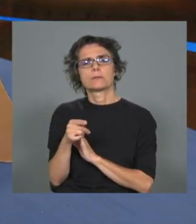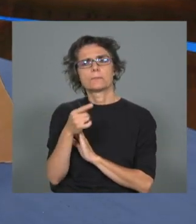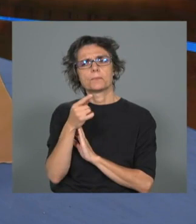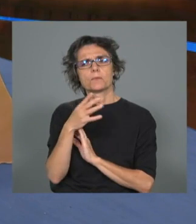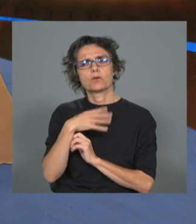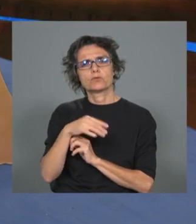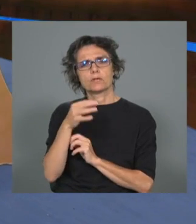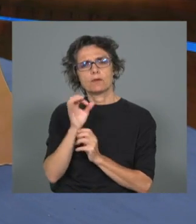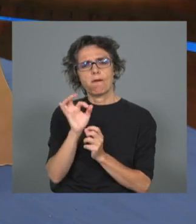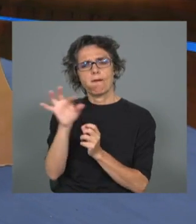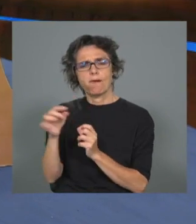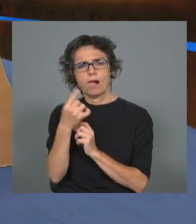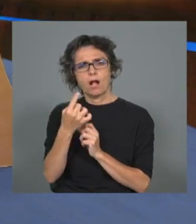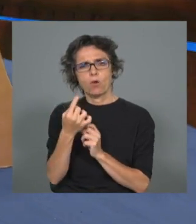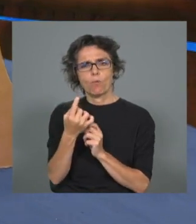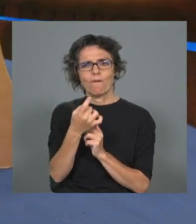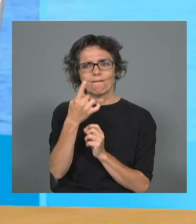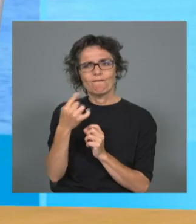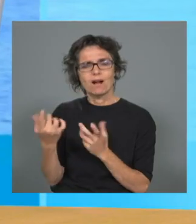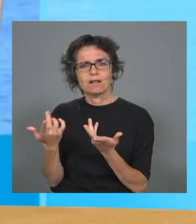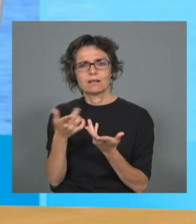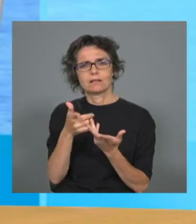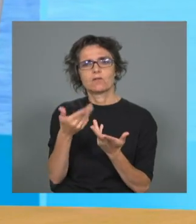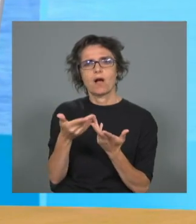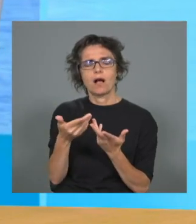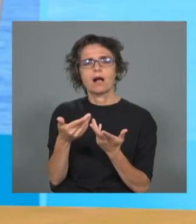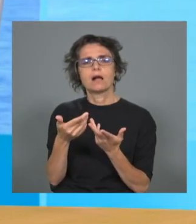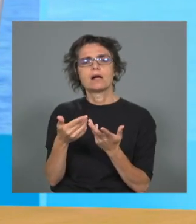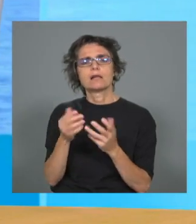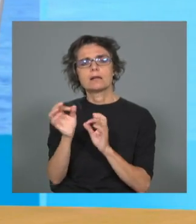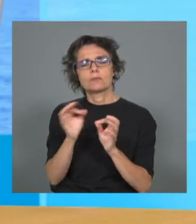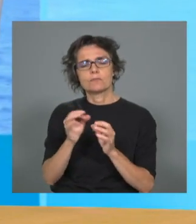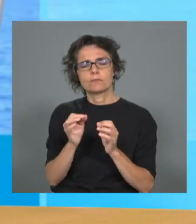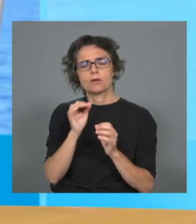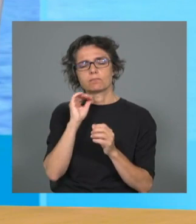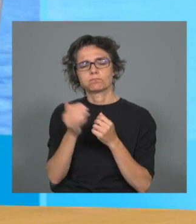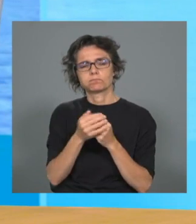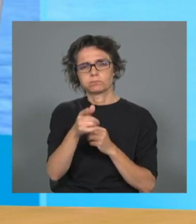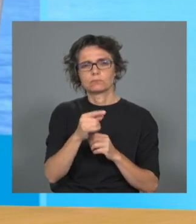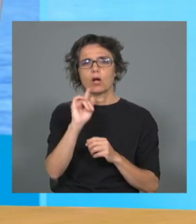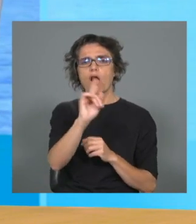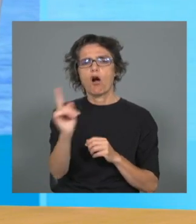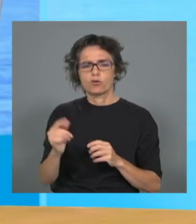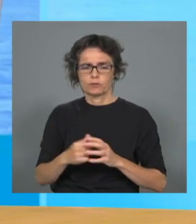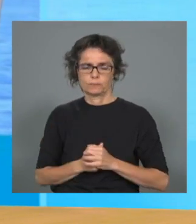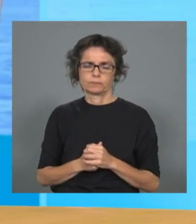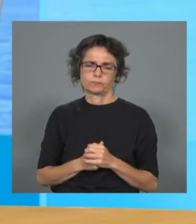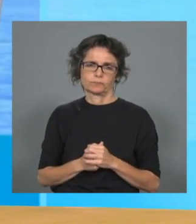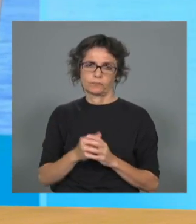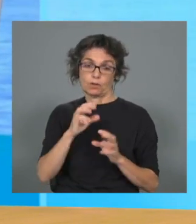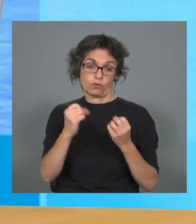algumas lacunas na preparação desta longevidade, e lacunas estas que existem na